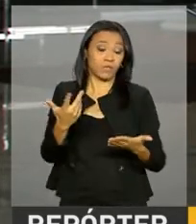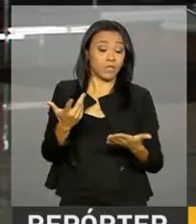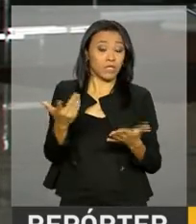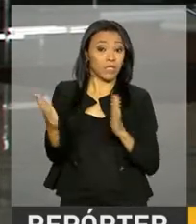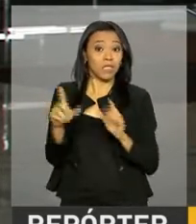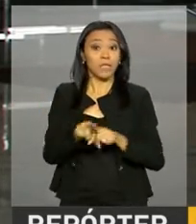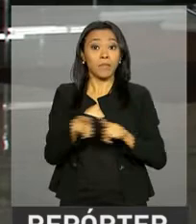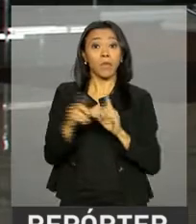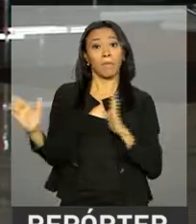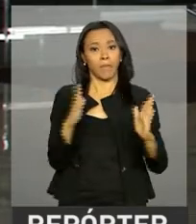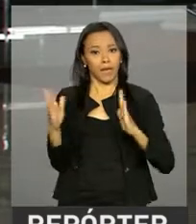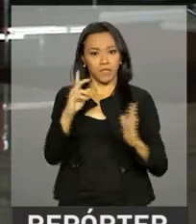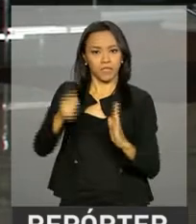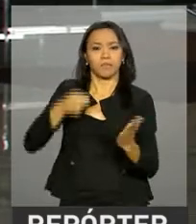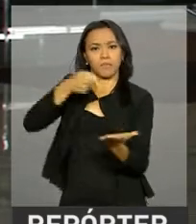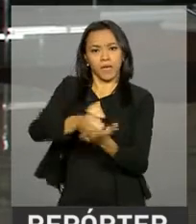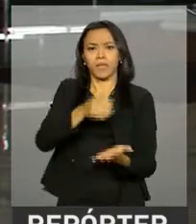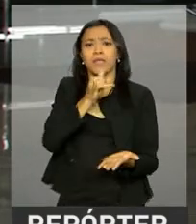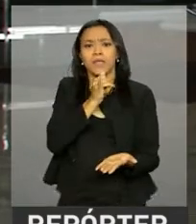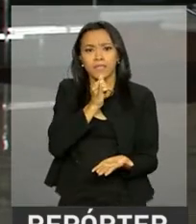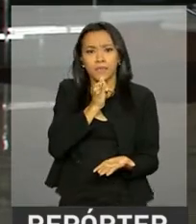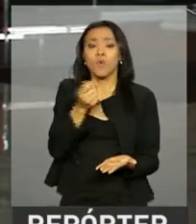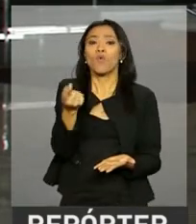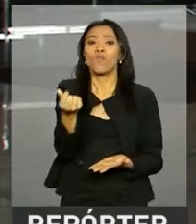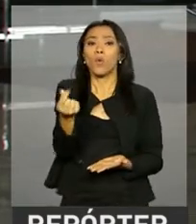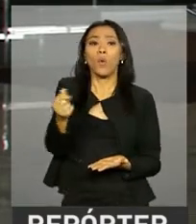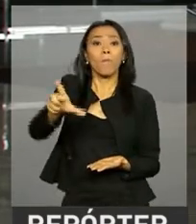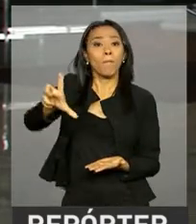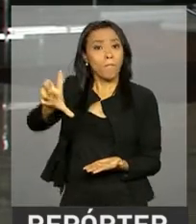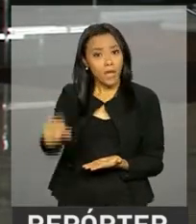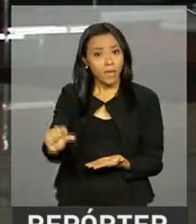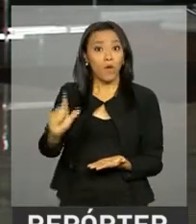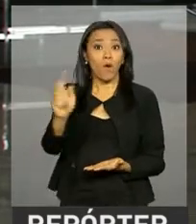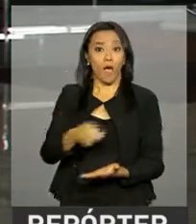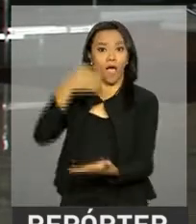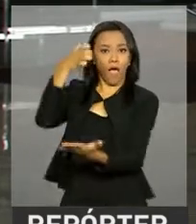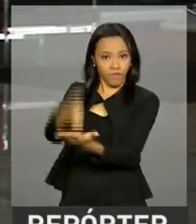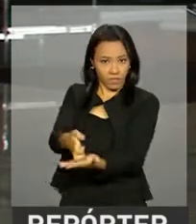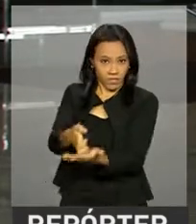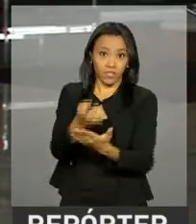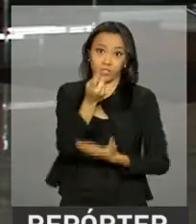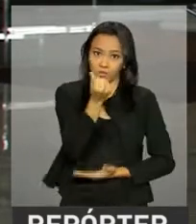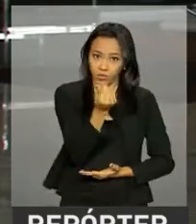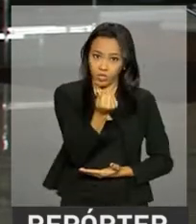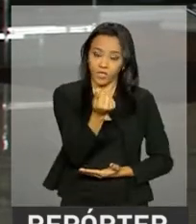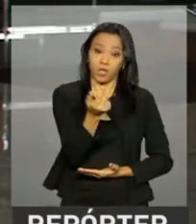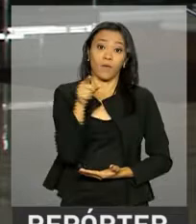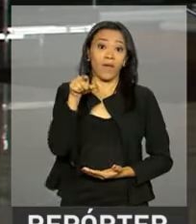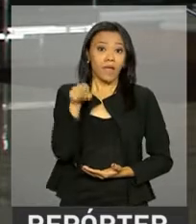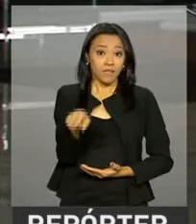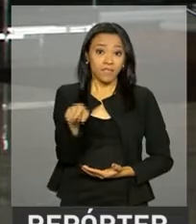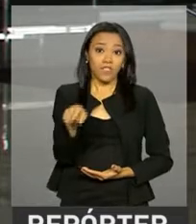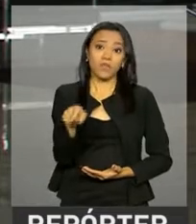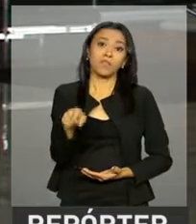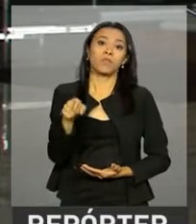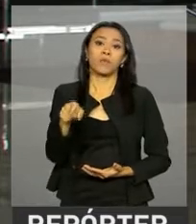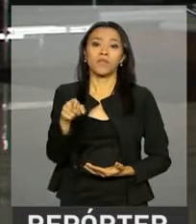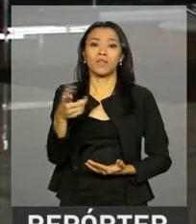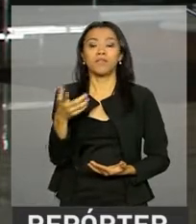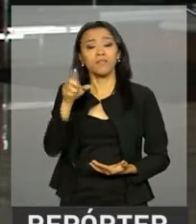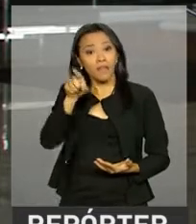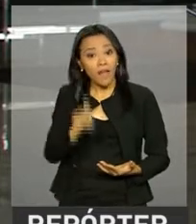de pagamento por exemplo um valor menor para quem paga à vista e em dinheiro essa essa prática era proibida